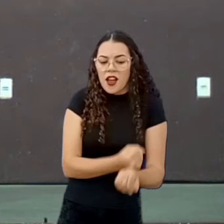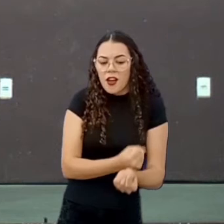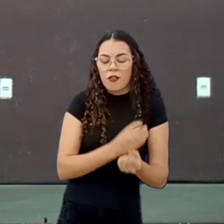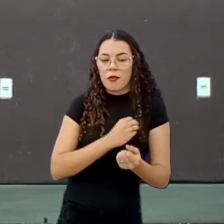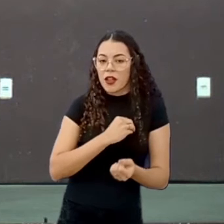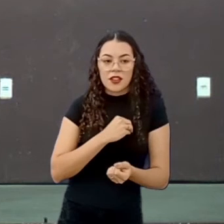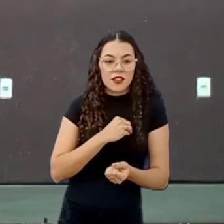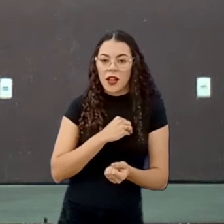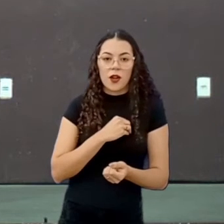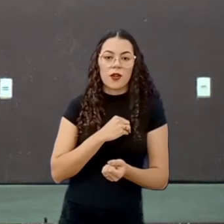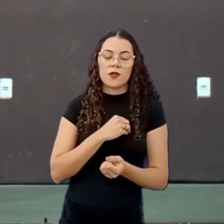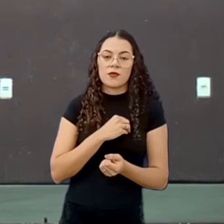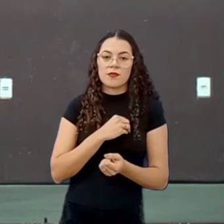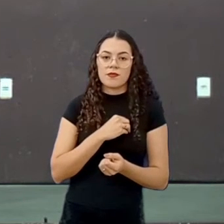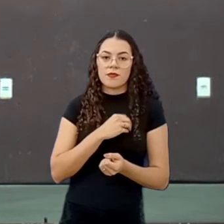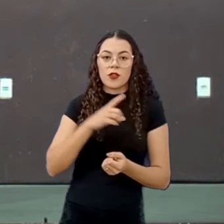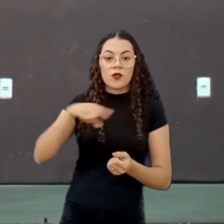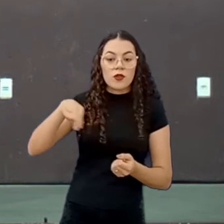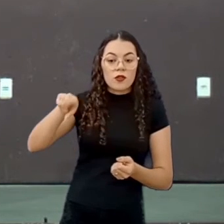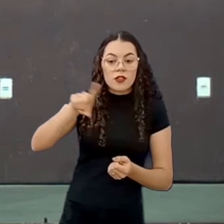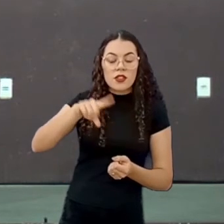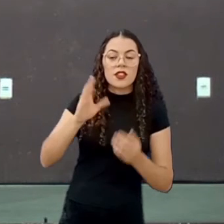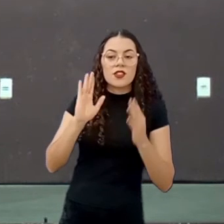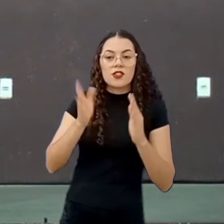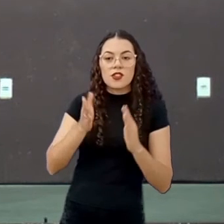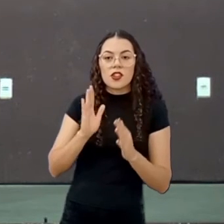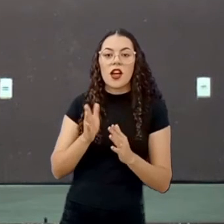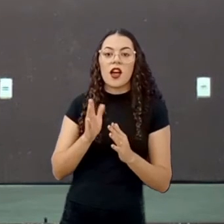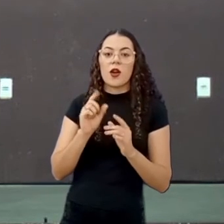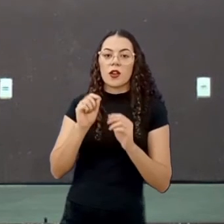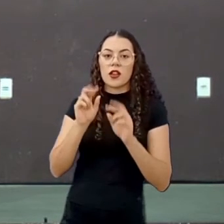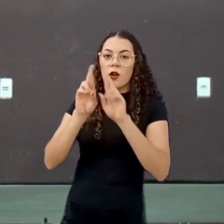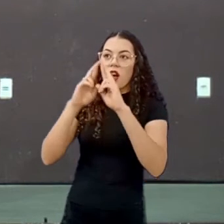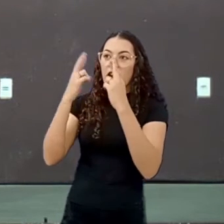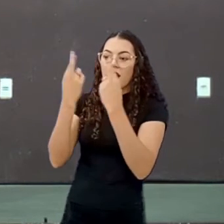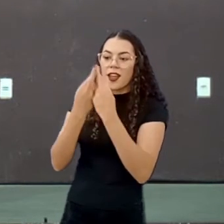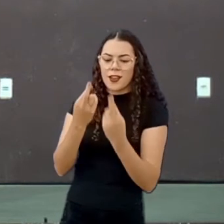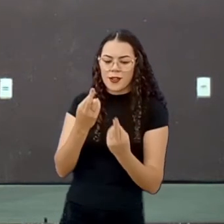vida de vocês. Vocês já não mais participam do reino das